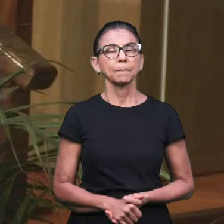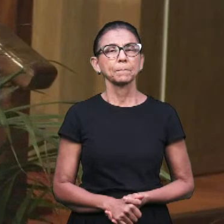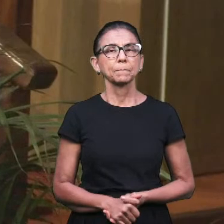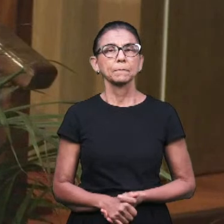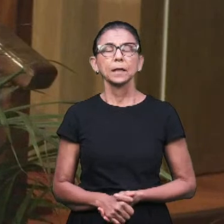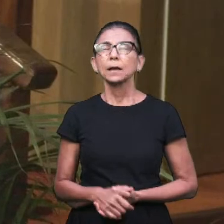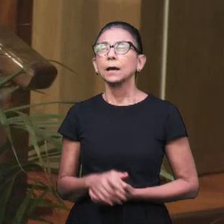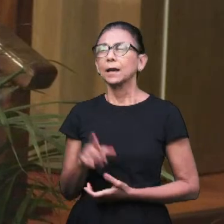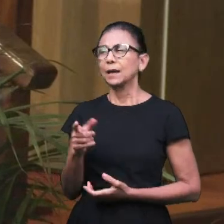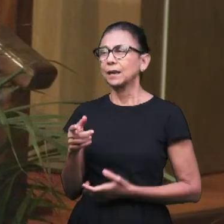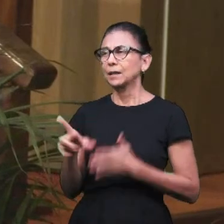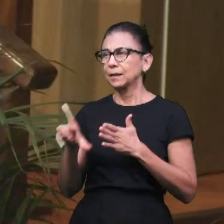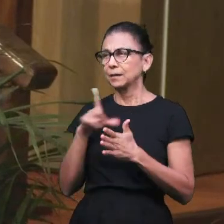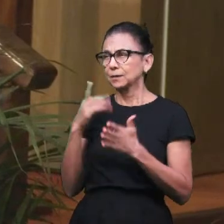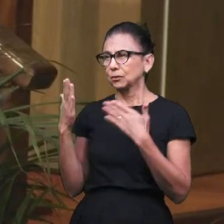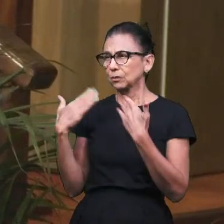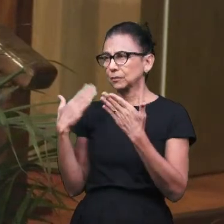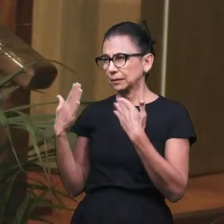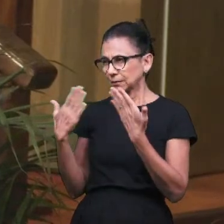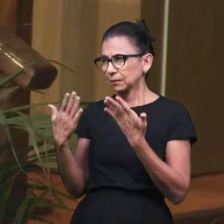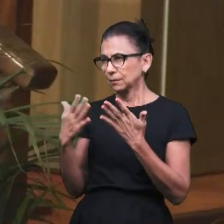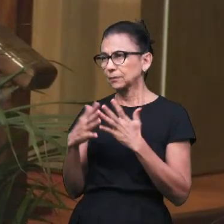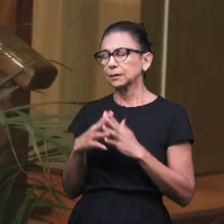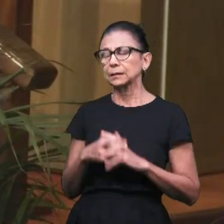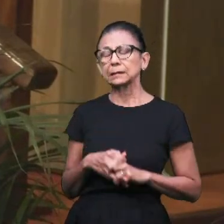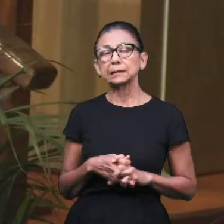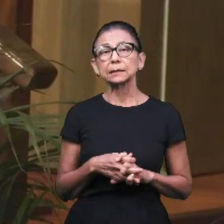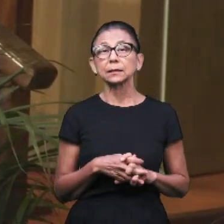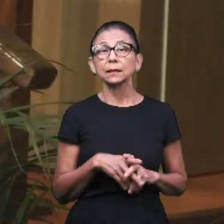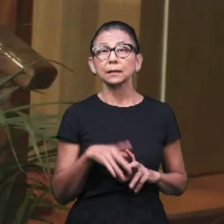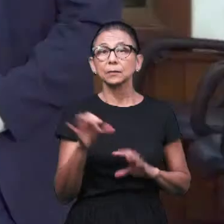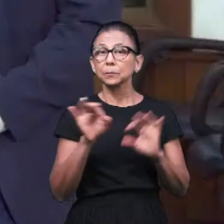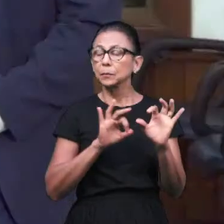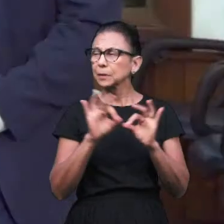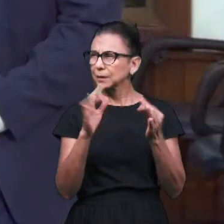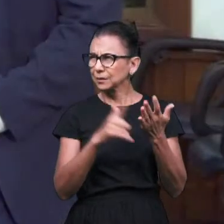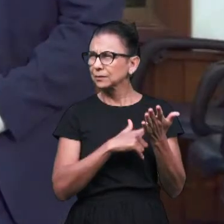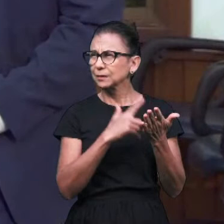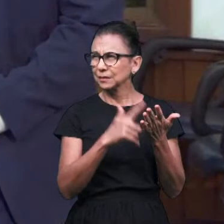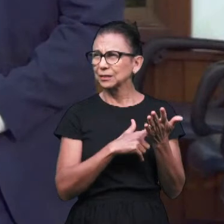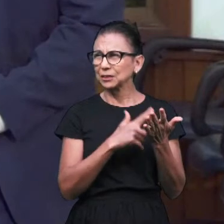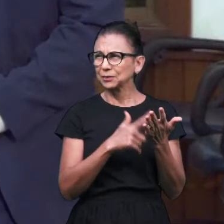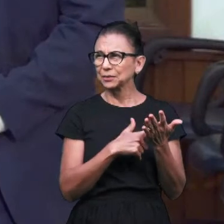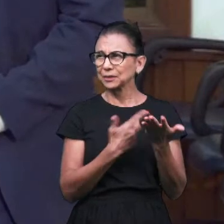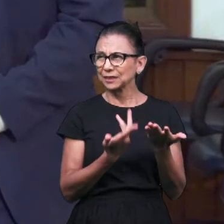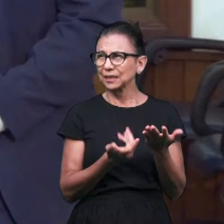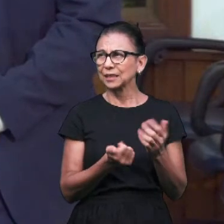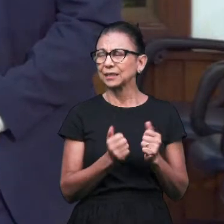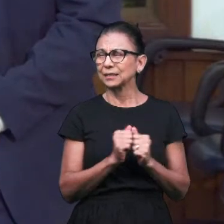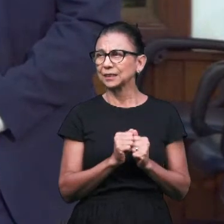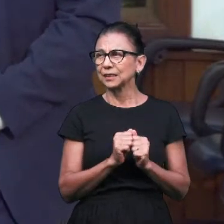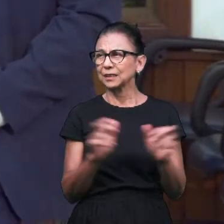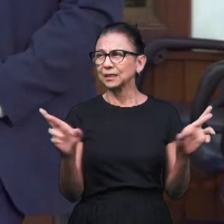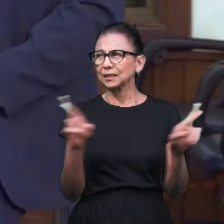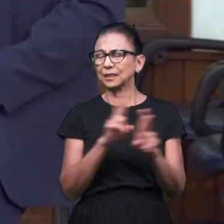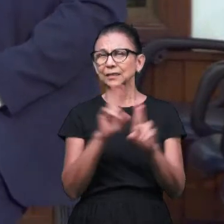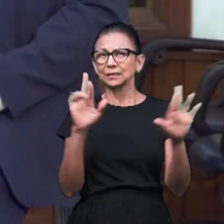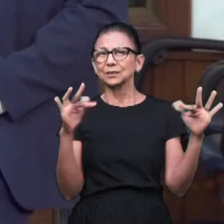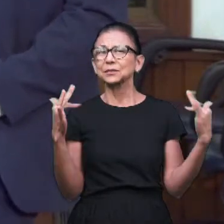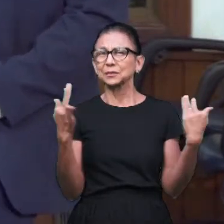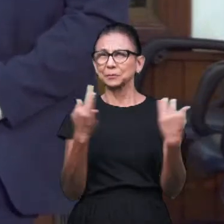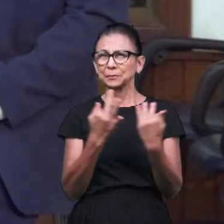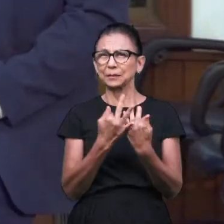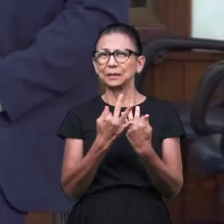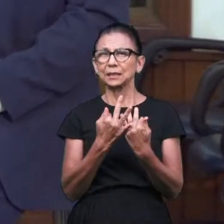antes, né? Até que está sendo preparado um livro aí, né? Que fala das famílias. Pode adiantar um pouquinho?